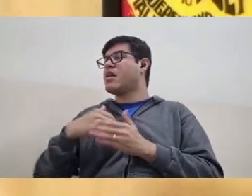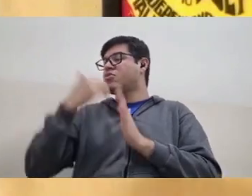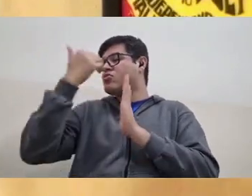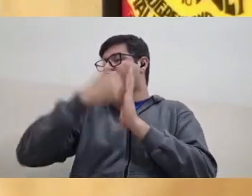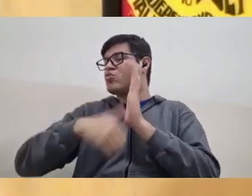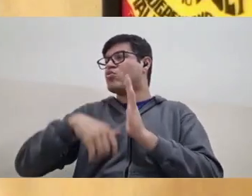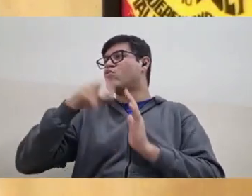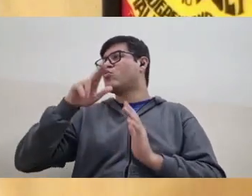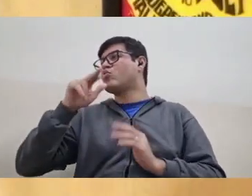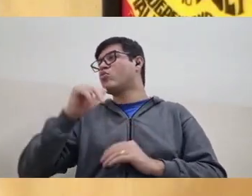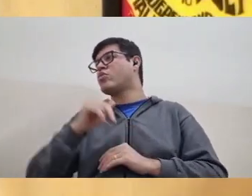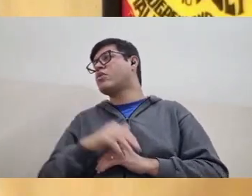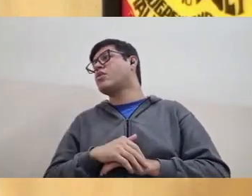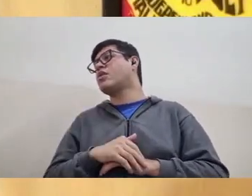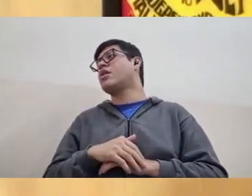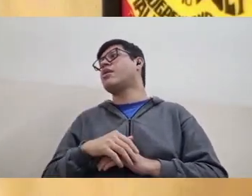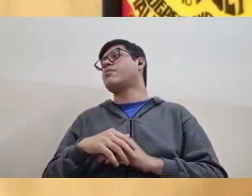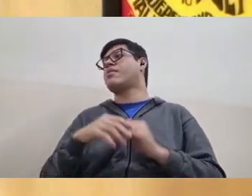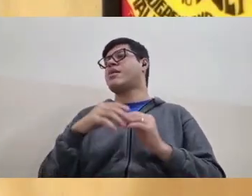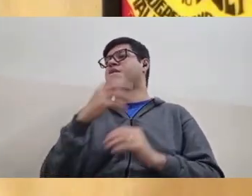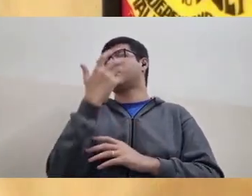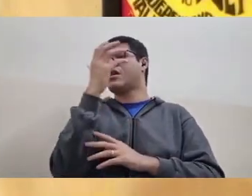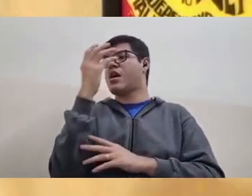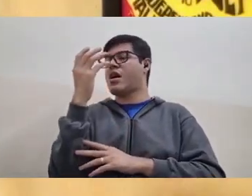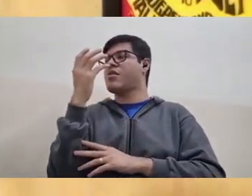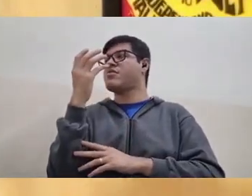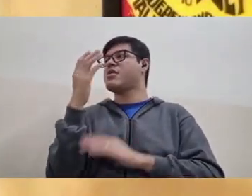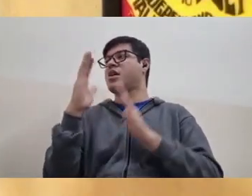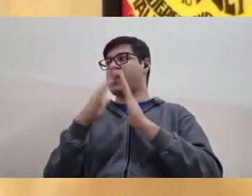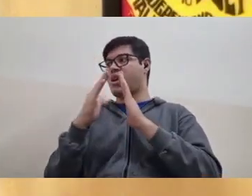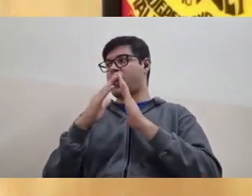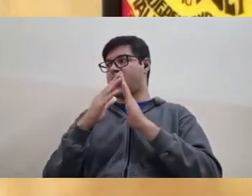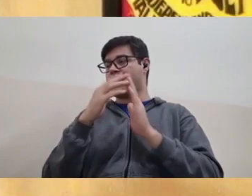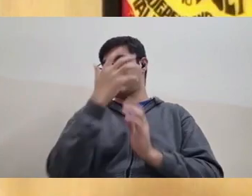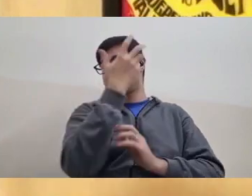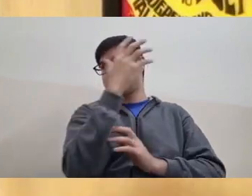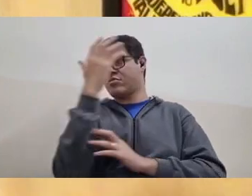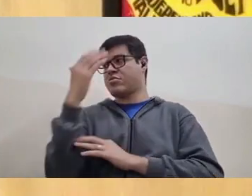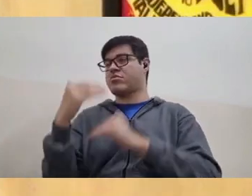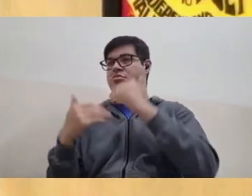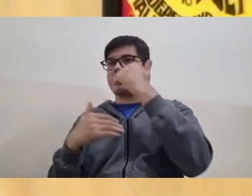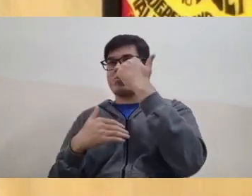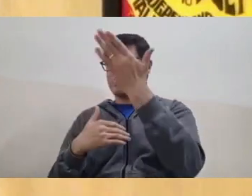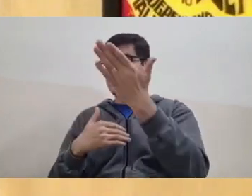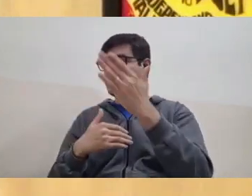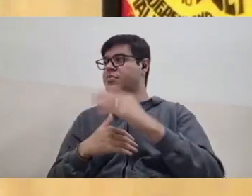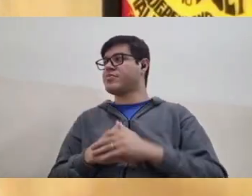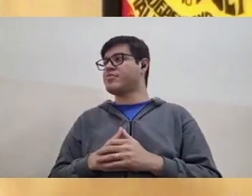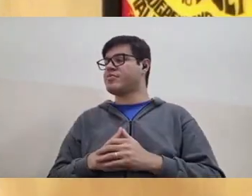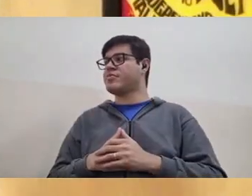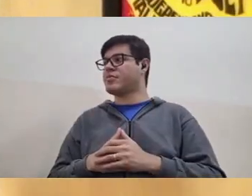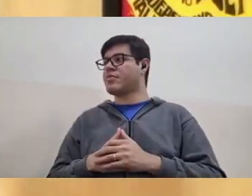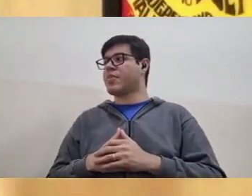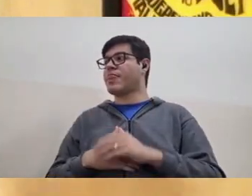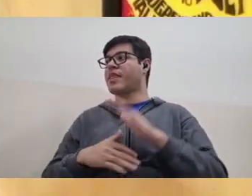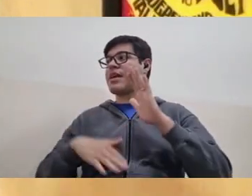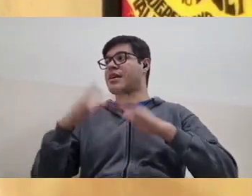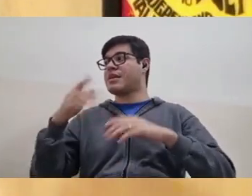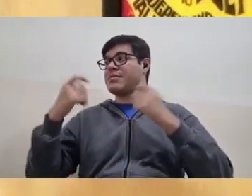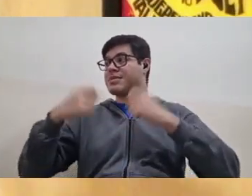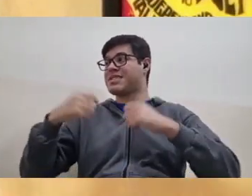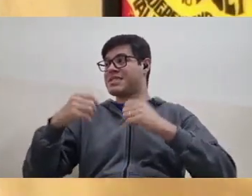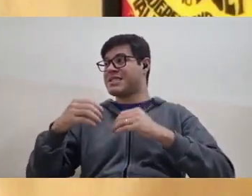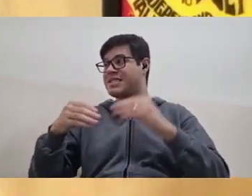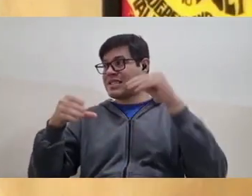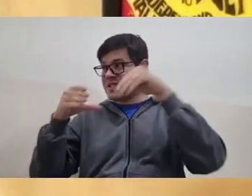desconto no meu IPTU, nunca. Mas eu plantei um monte de árvore na frente da minha casa, que é do outro lado da rua, né? Isso conta, não? Ou tem que ser